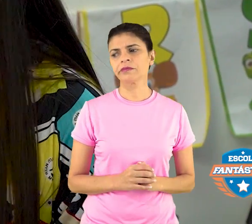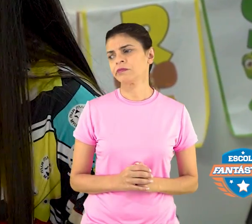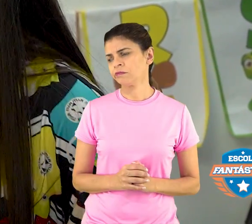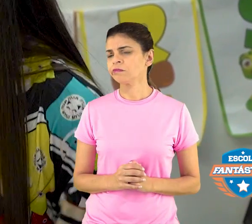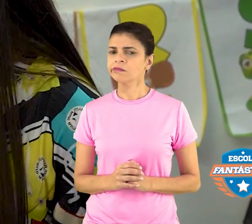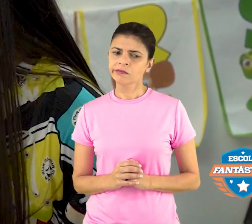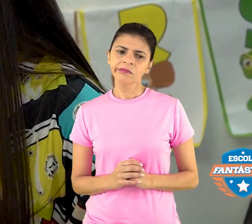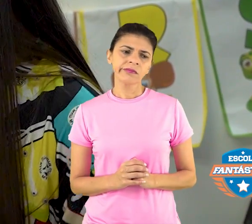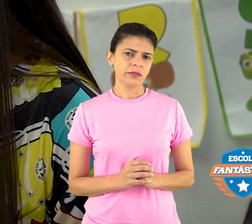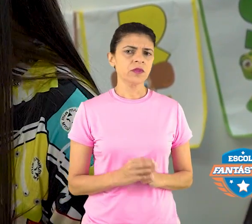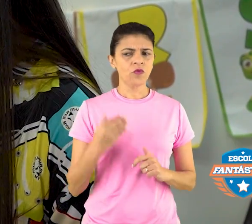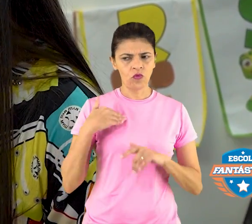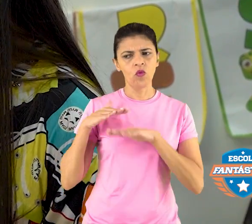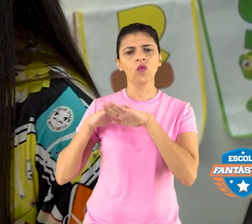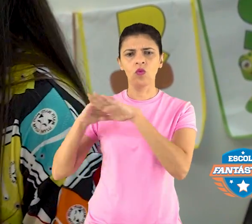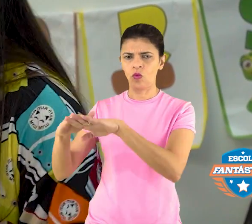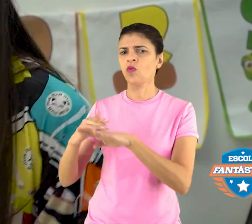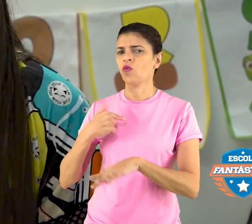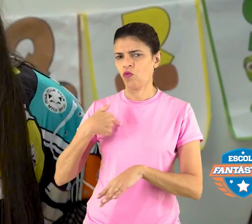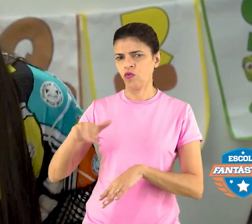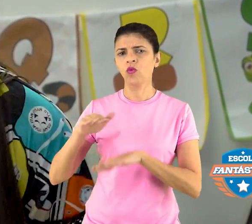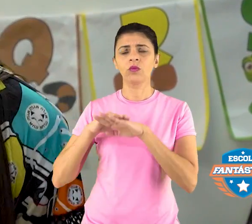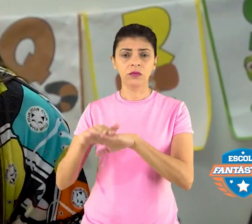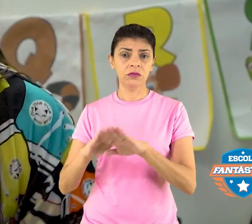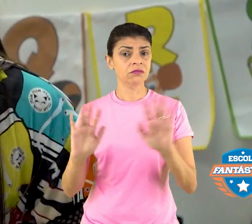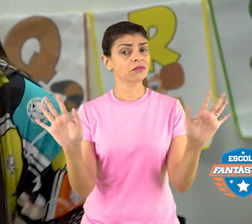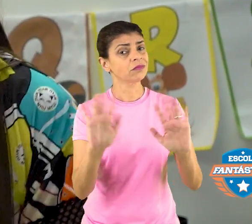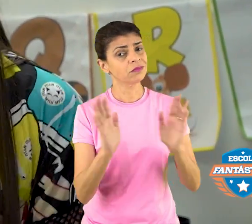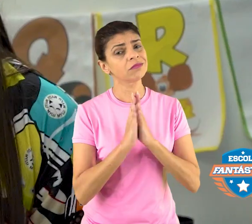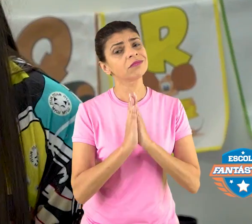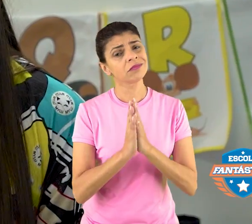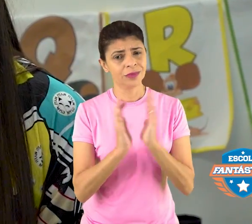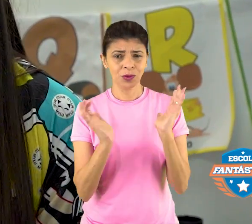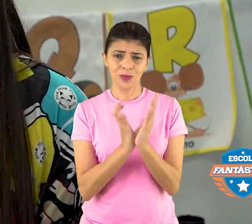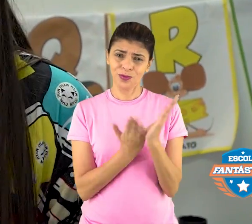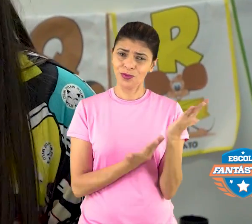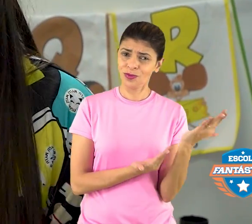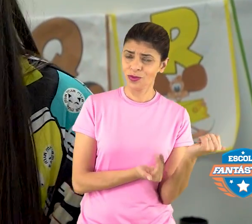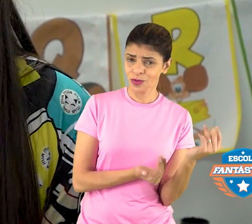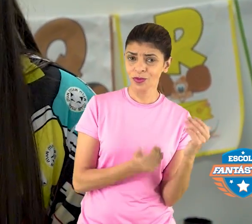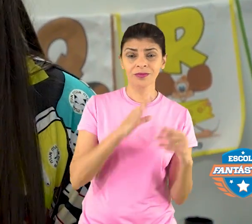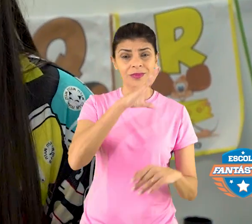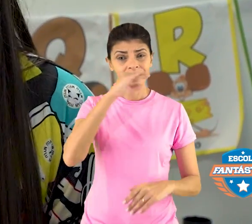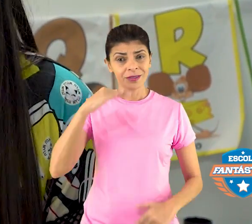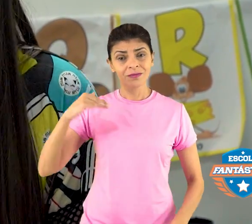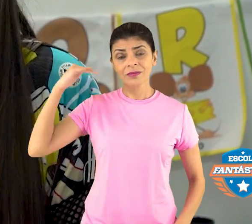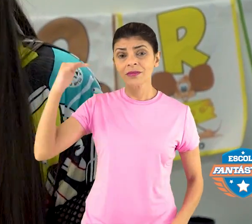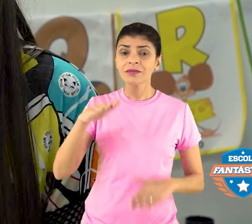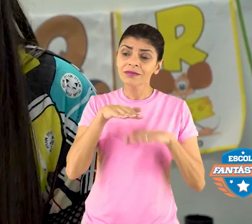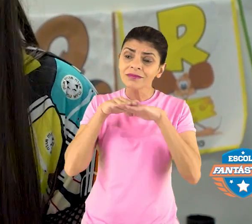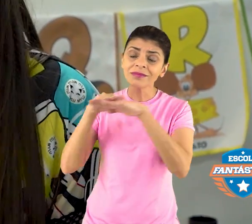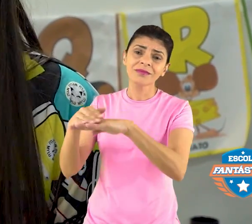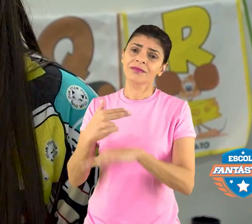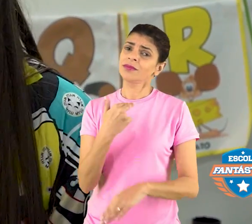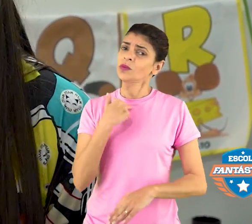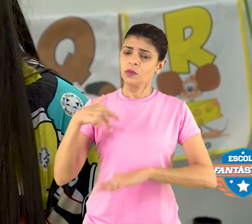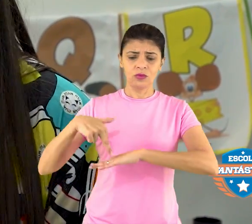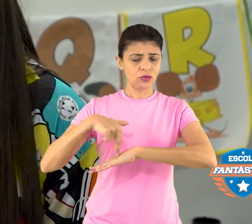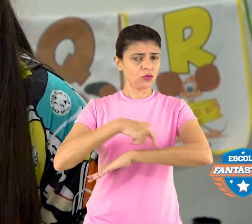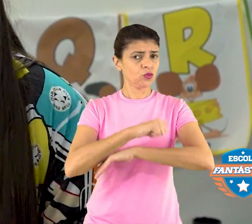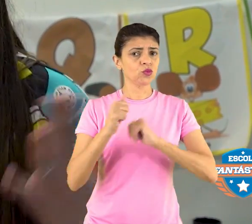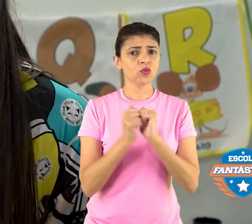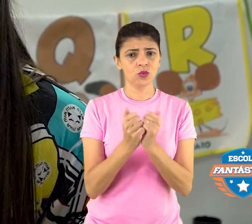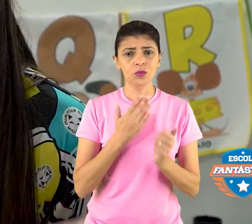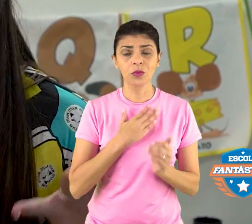bem, eu vou falar com ele. Ei, público super jovem, eu vou ter que falar pro Lucas que ele não vai poder desfilar